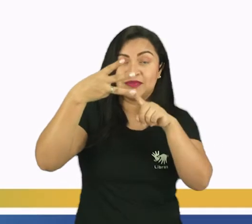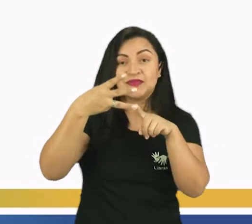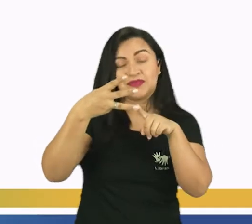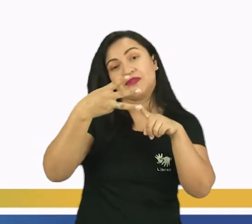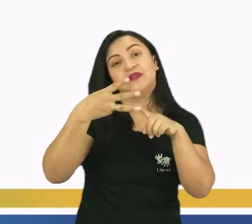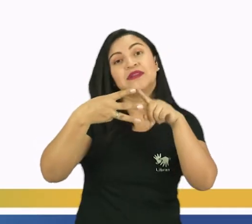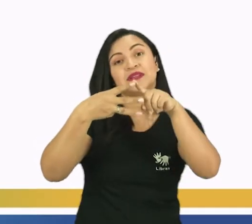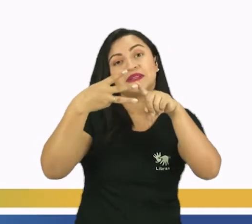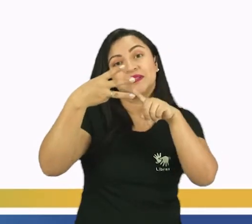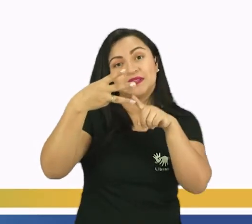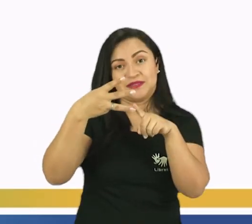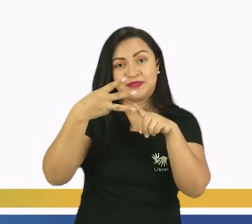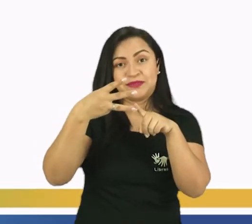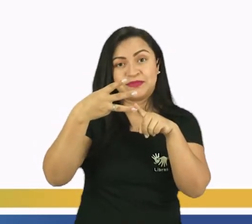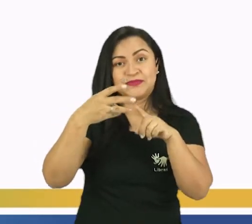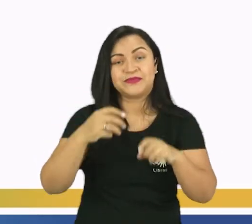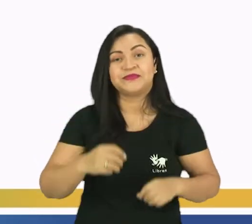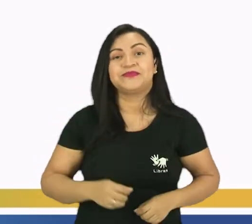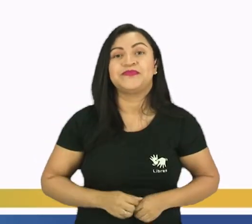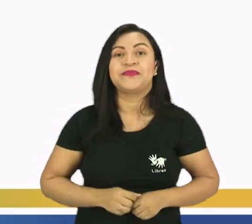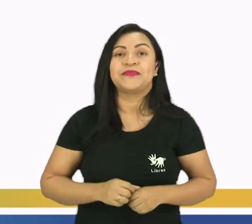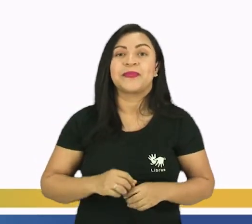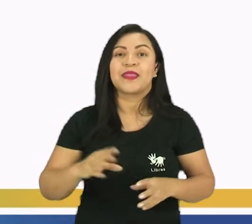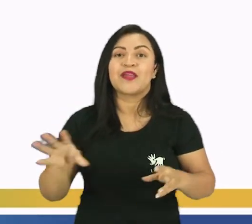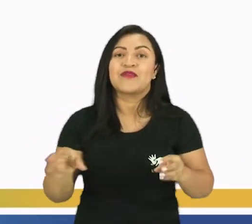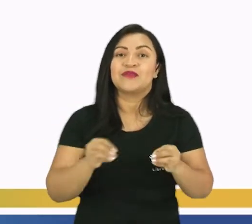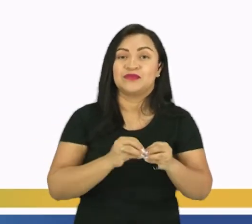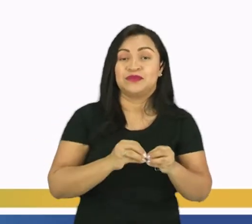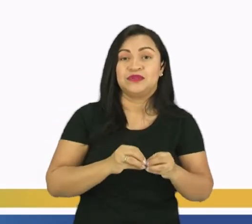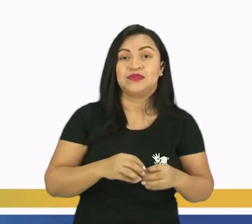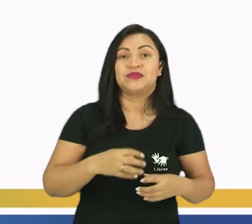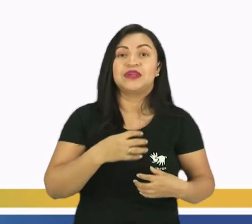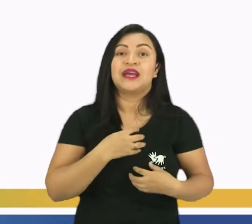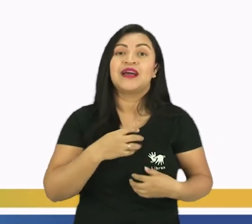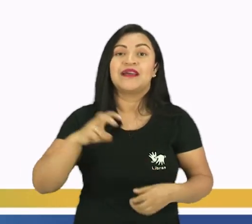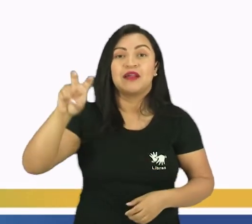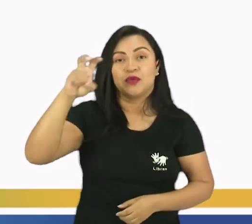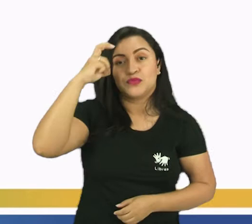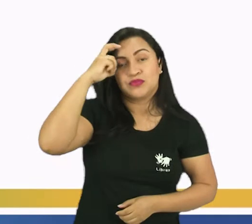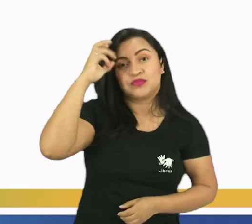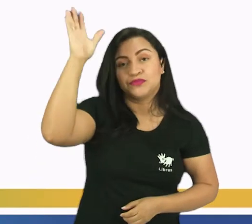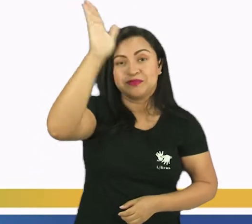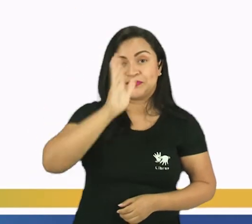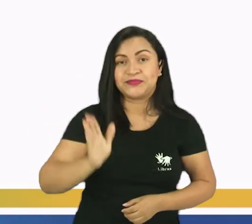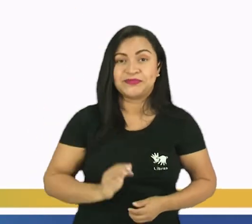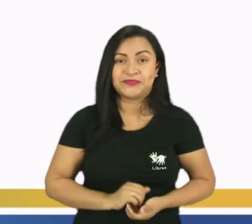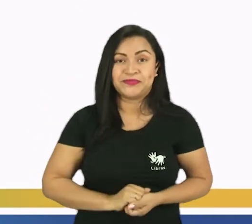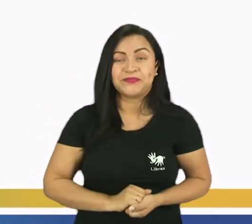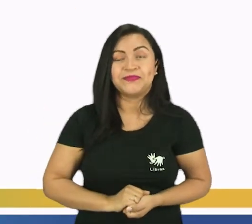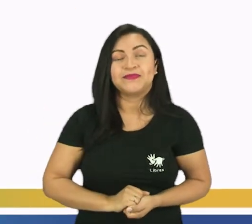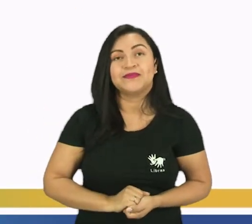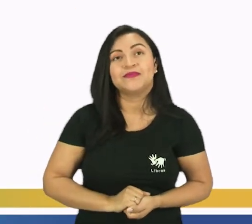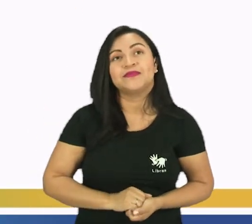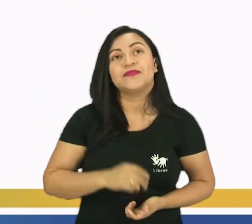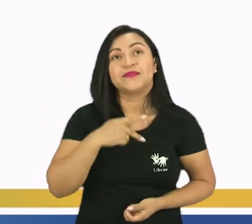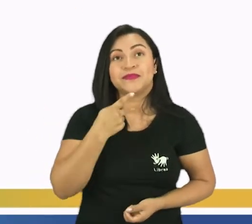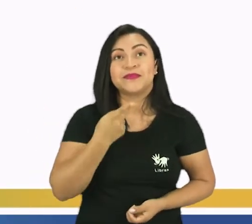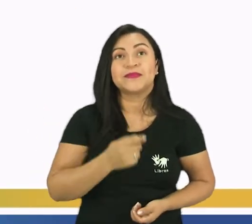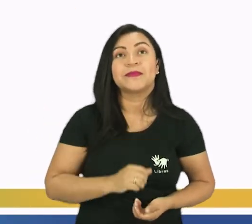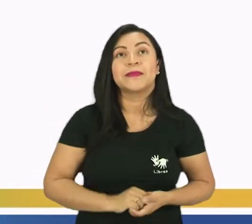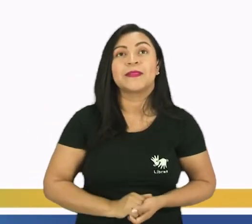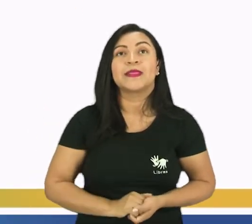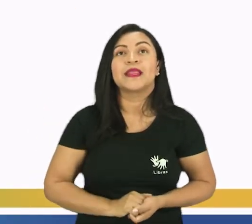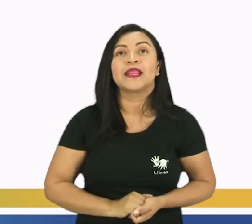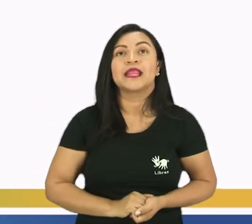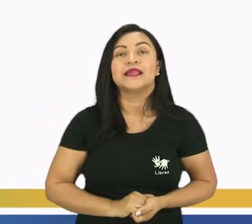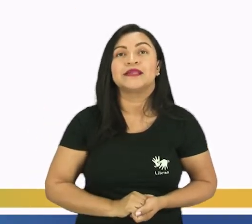principais geradoras da formação da identidade regional do nosso país. Então, como eu falei